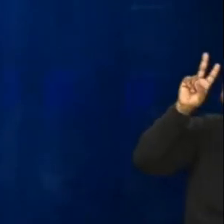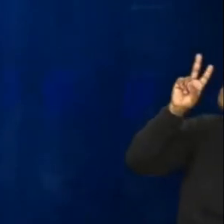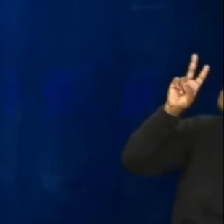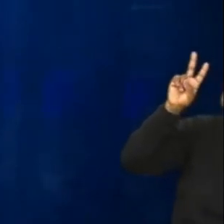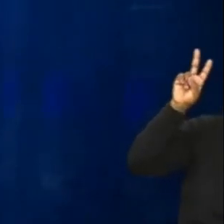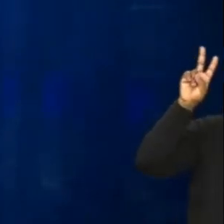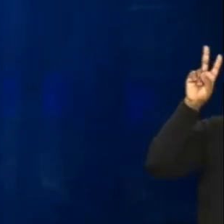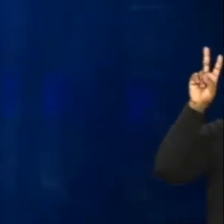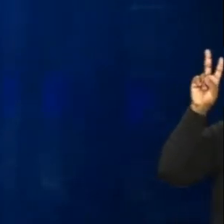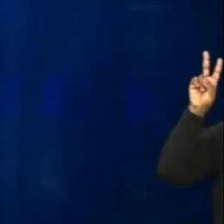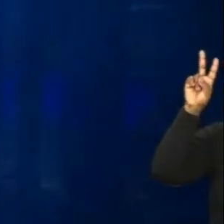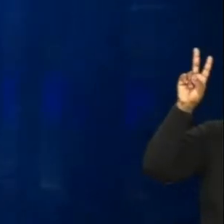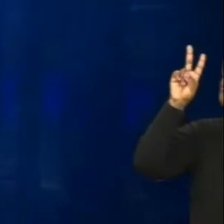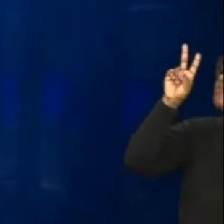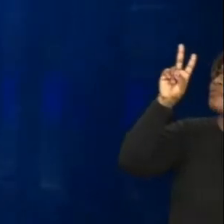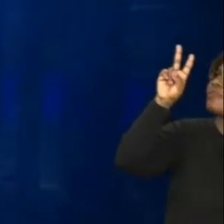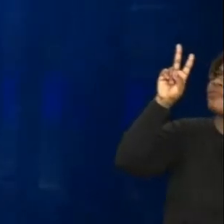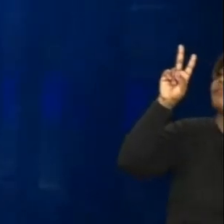Eu olho pra ti.